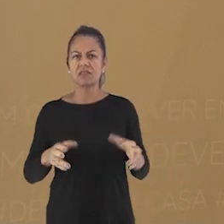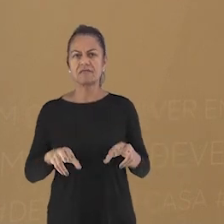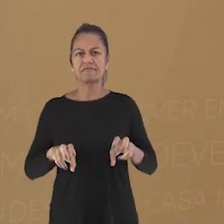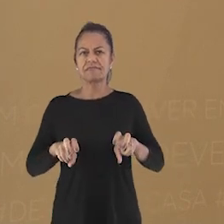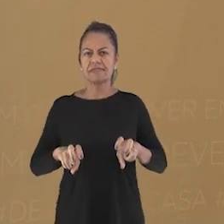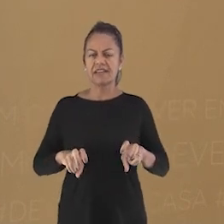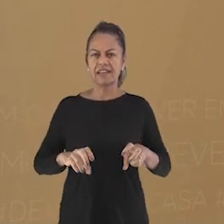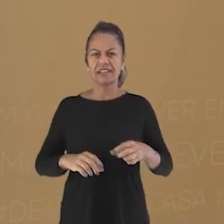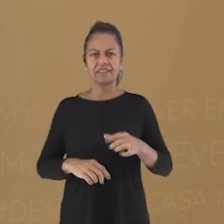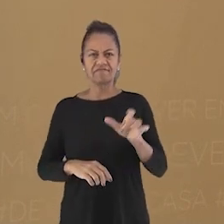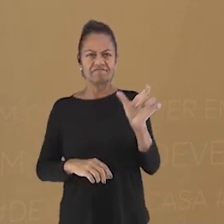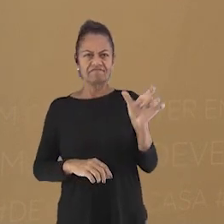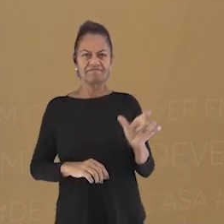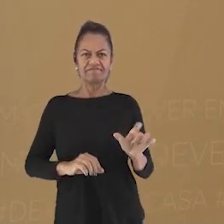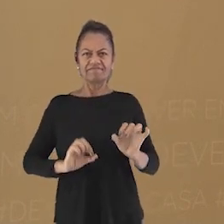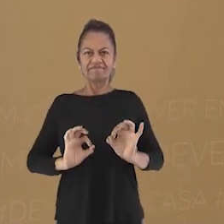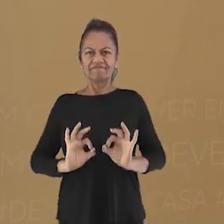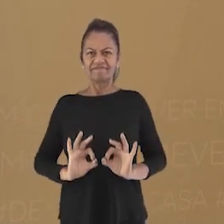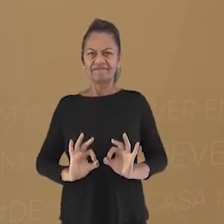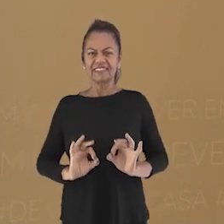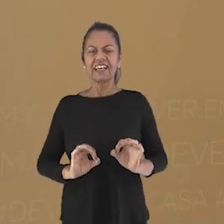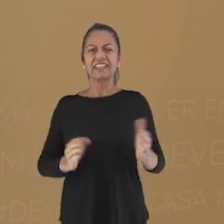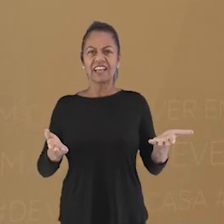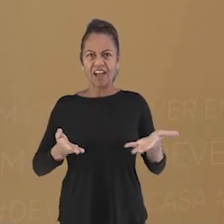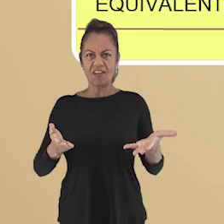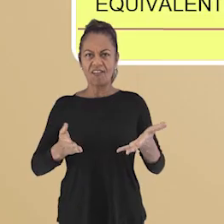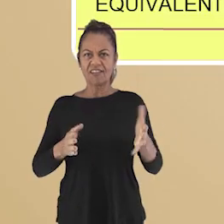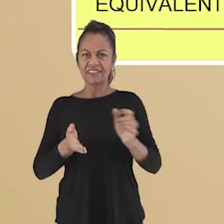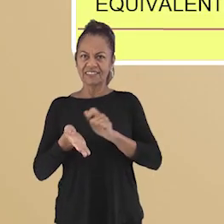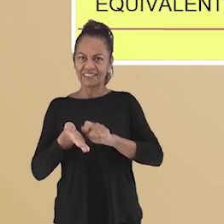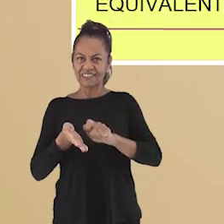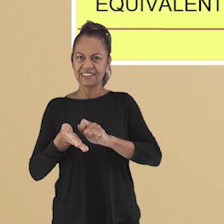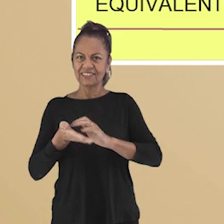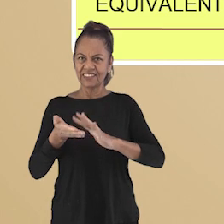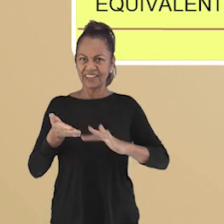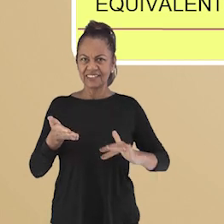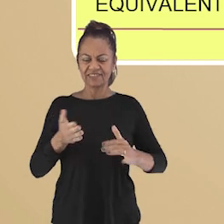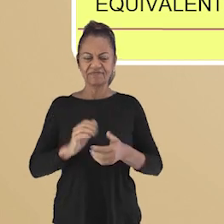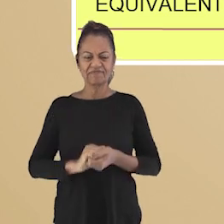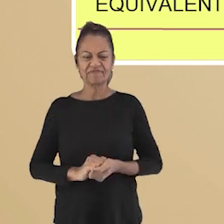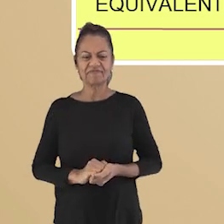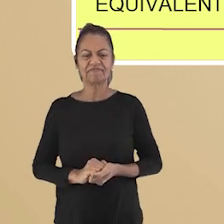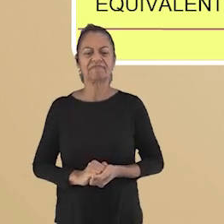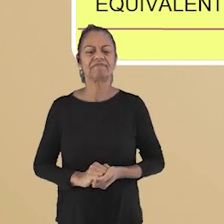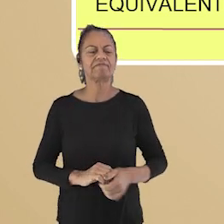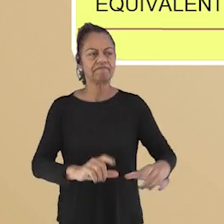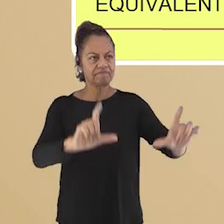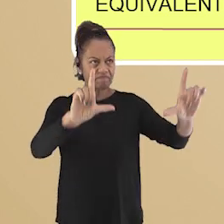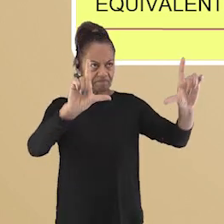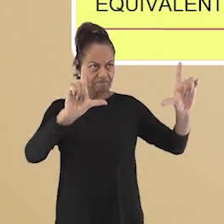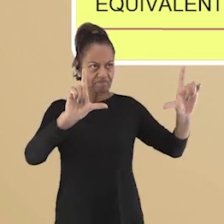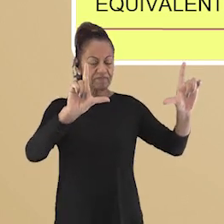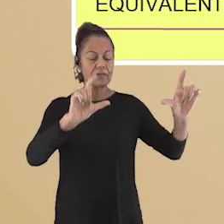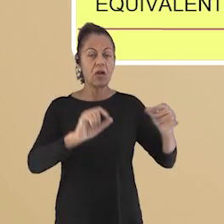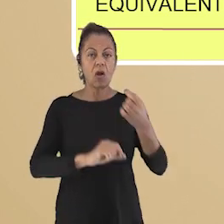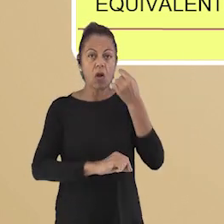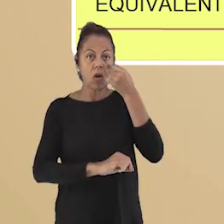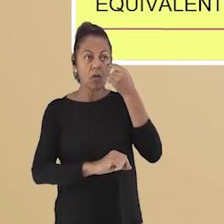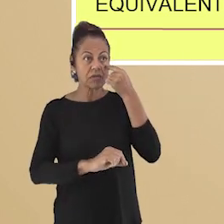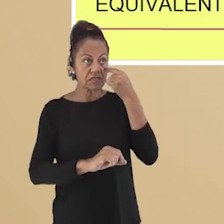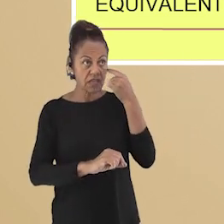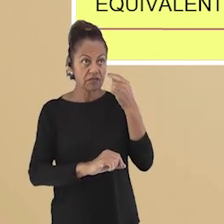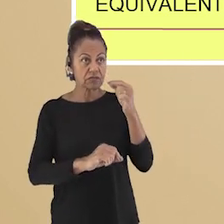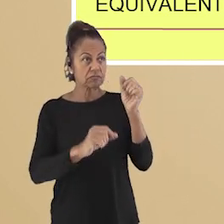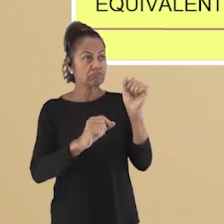você está, que eu vou passar. Lá vai. Observe as frações que os desenhos 1, 2 e